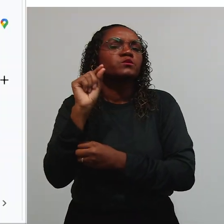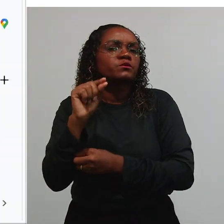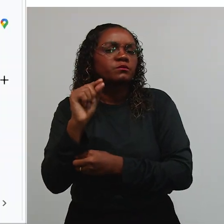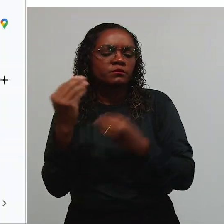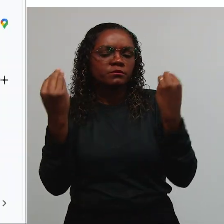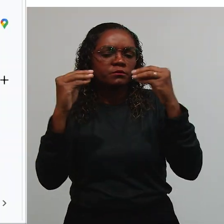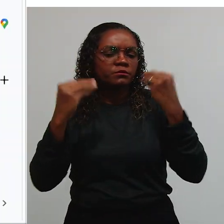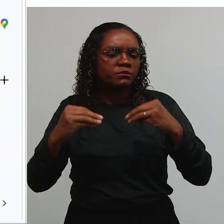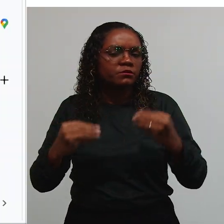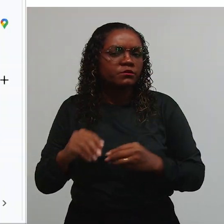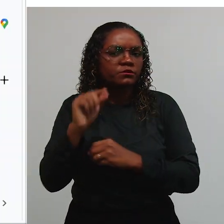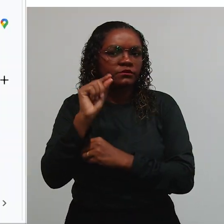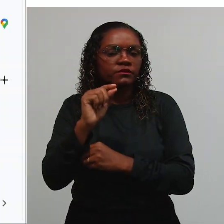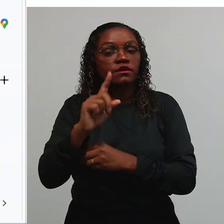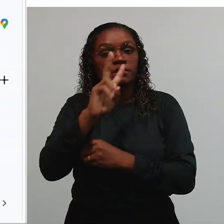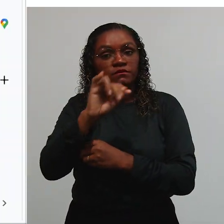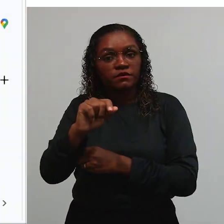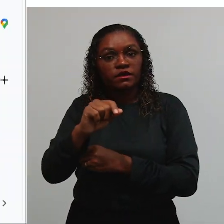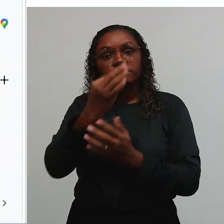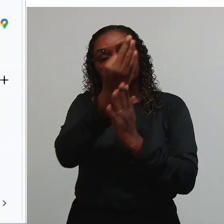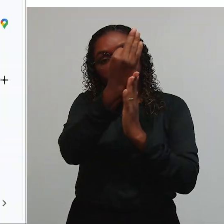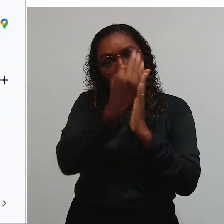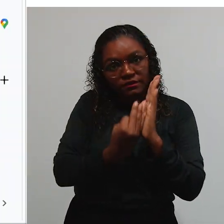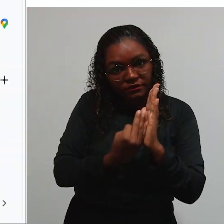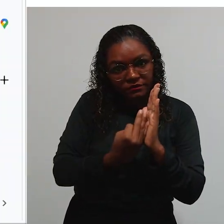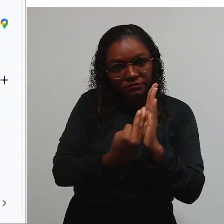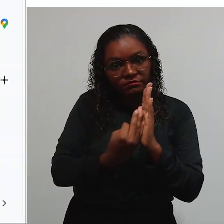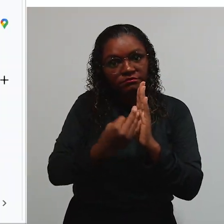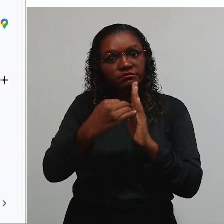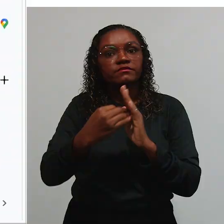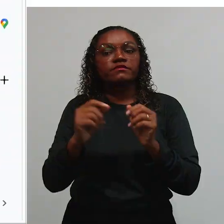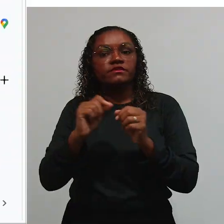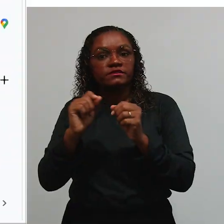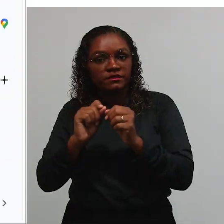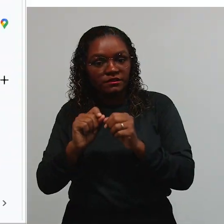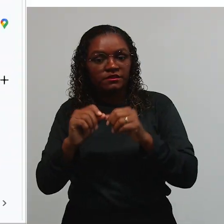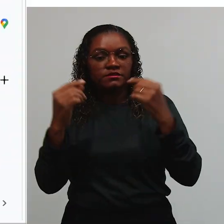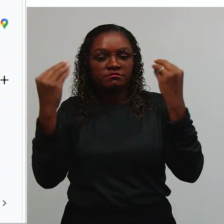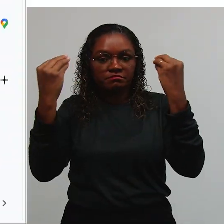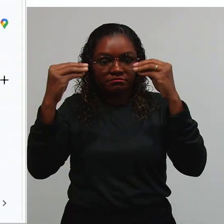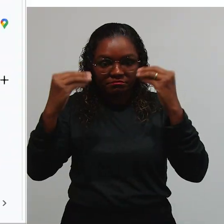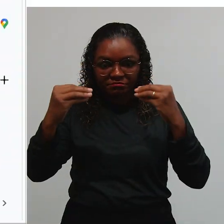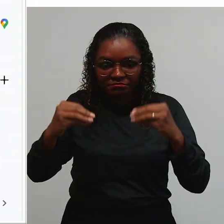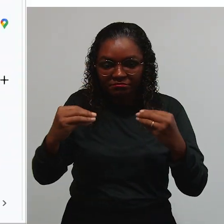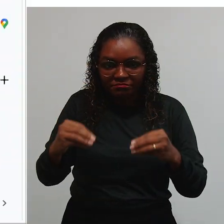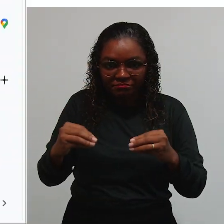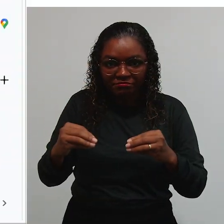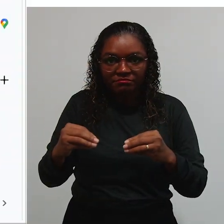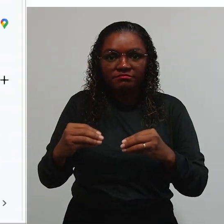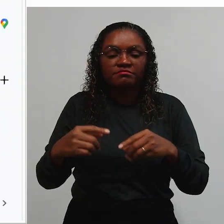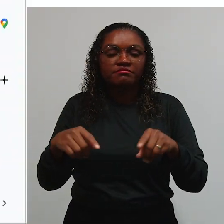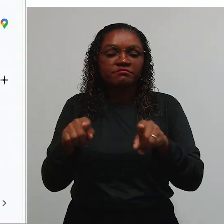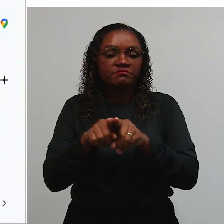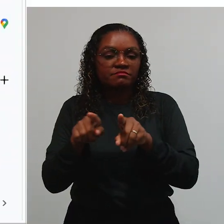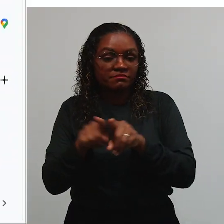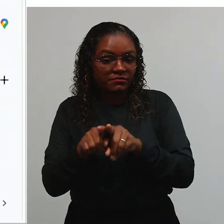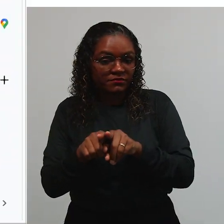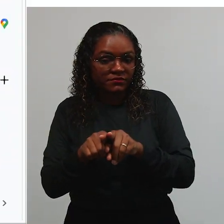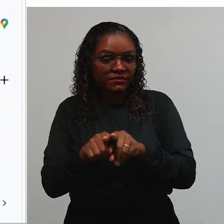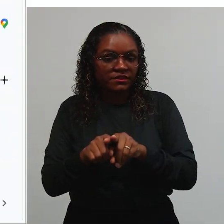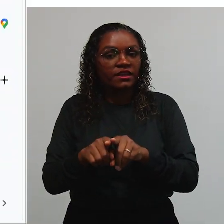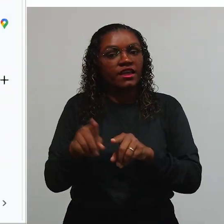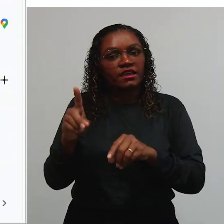metodologia? Na metodologia você tem que escrever um texto, não em alíneas. As alíneas aqui são com fins